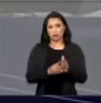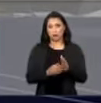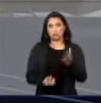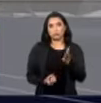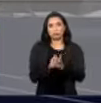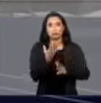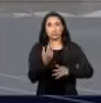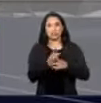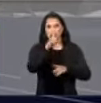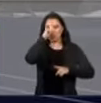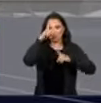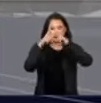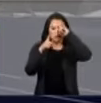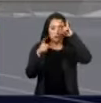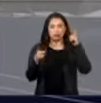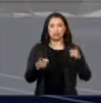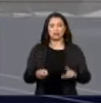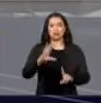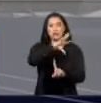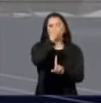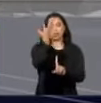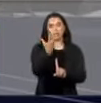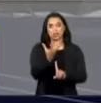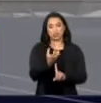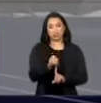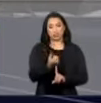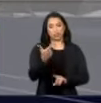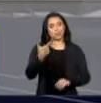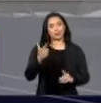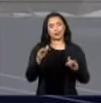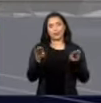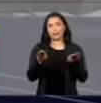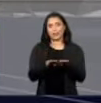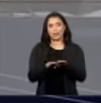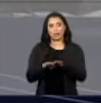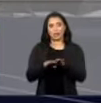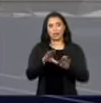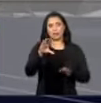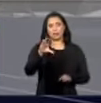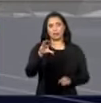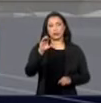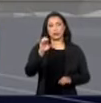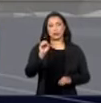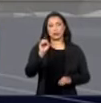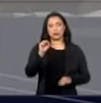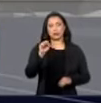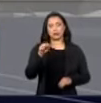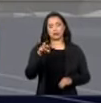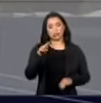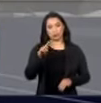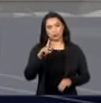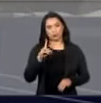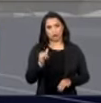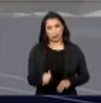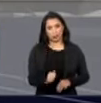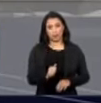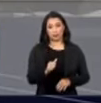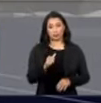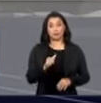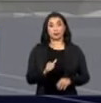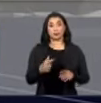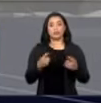termos constitucionais, é incompatível com censura e é isso que se põe em causa nesta arguição. Como se tem